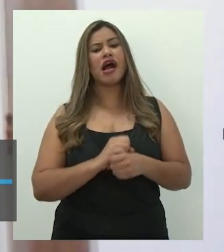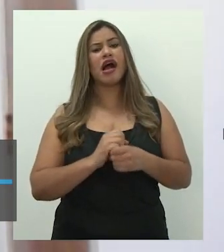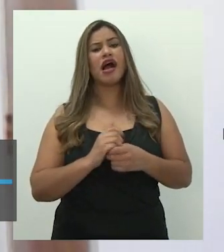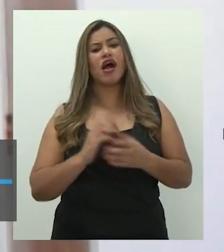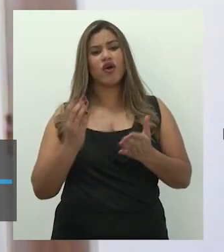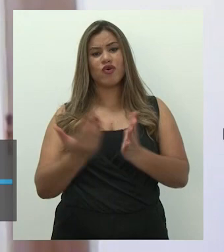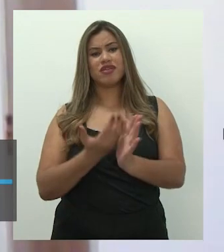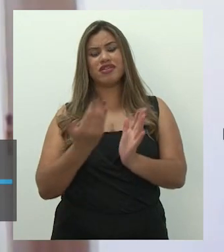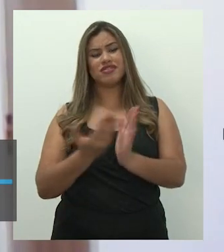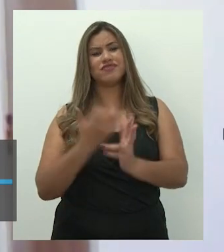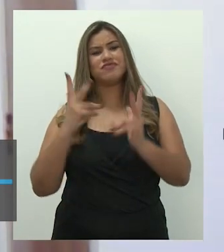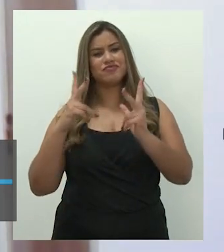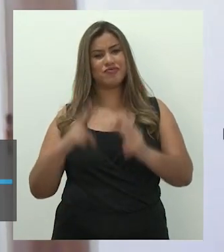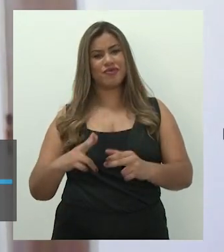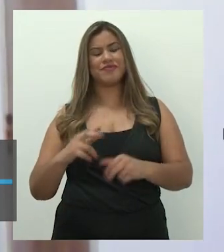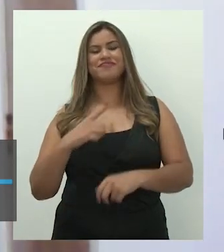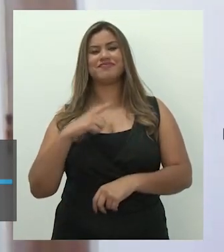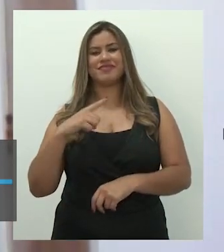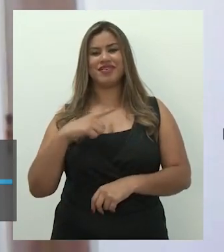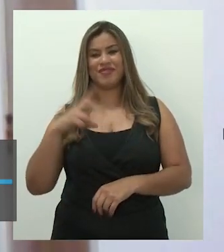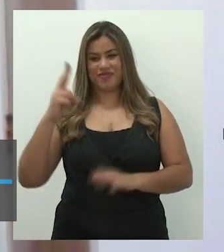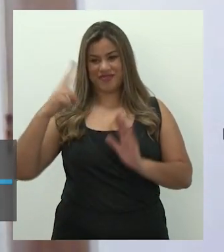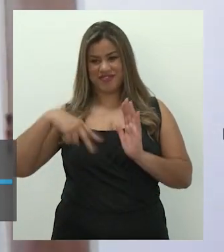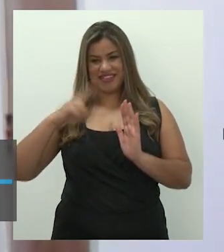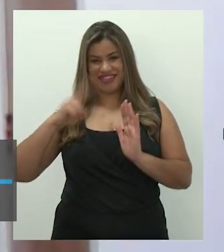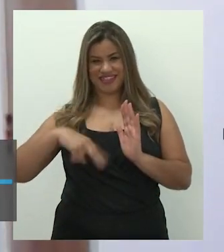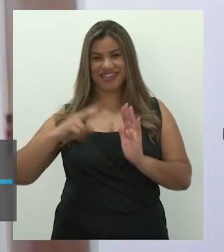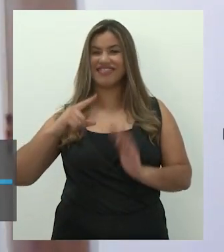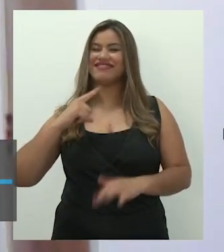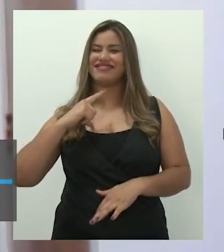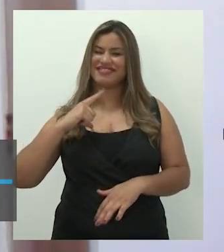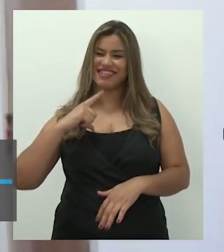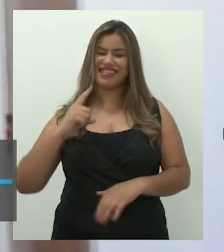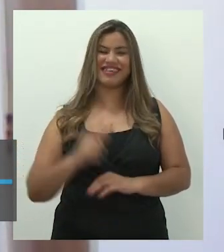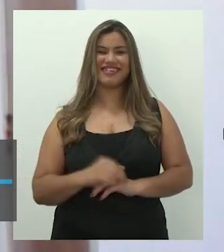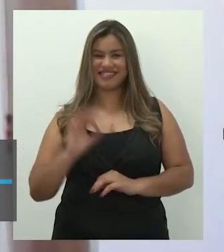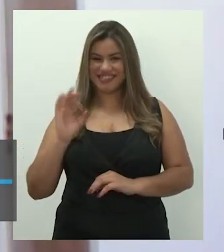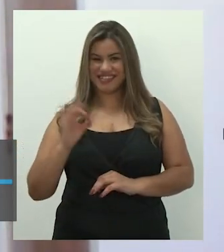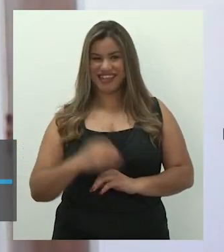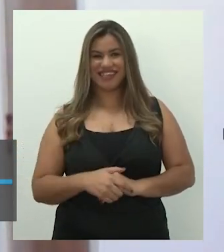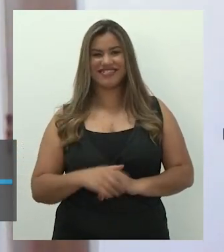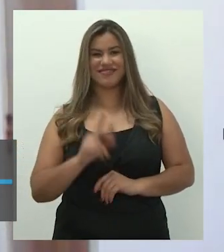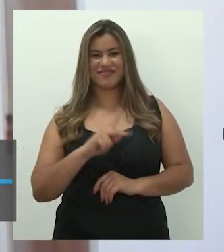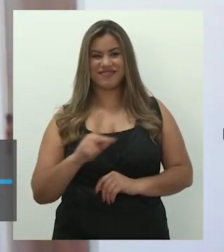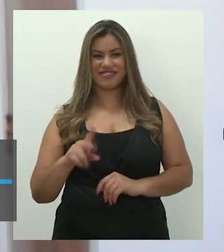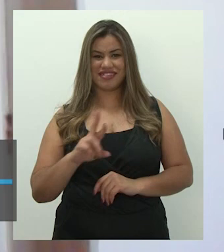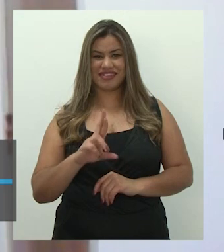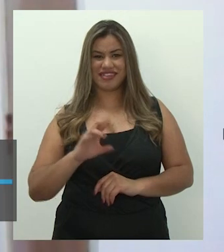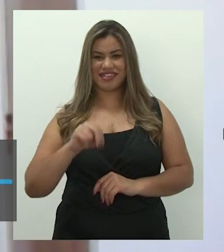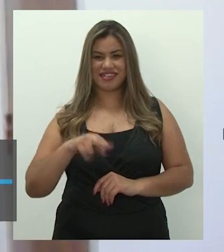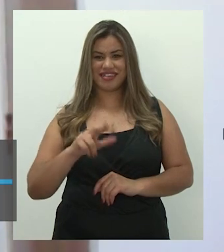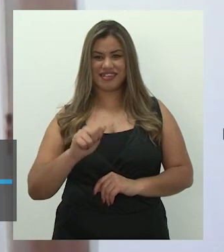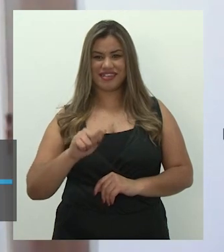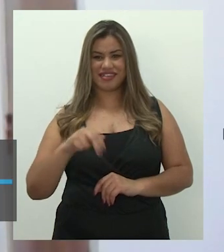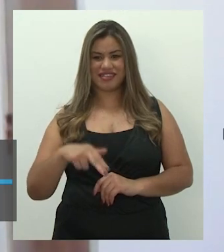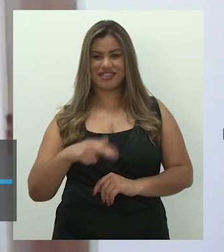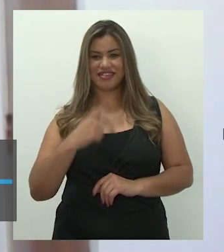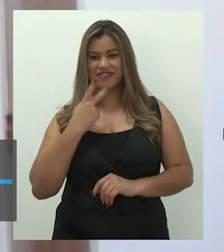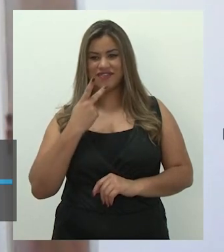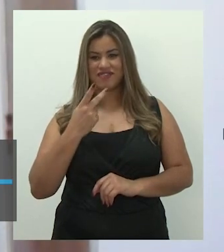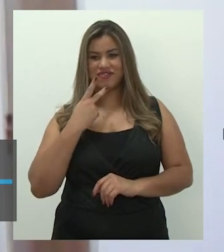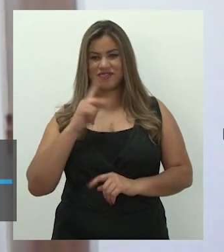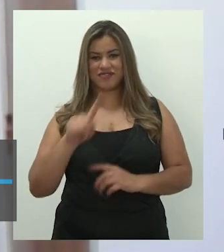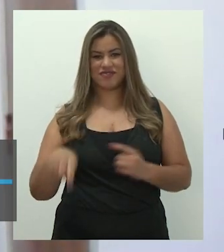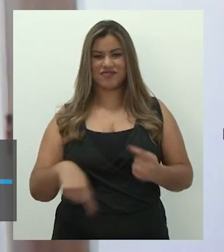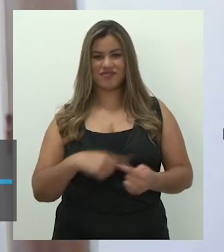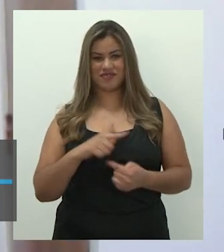Professora Patrícia, você leu o livro, então? Renan, vai com você agora, porque a nossa intenção